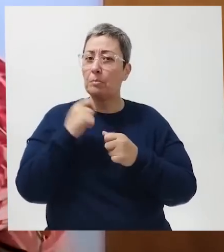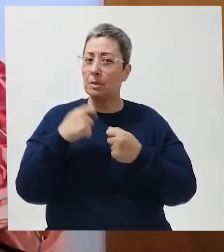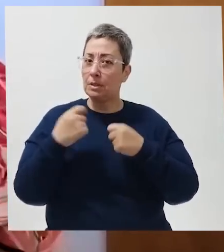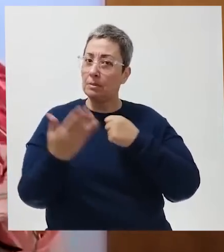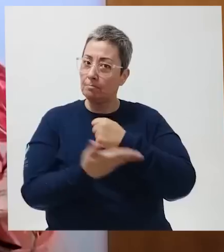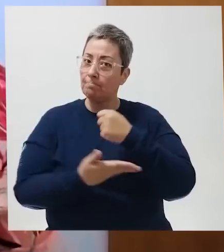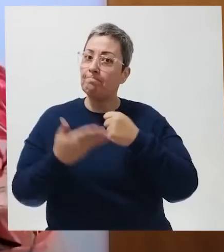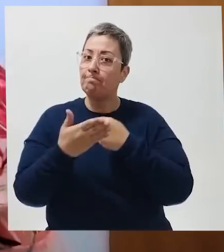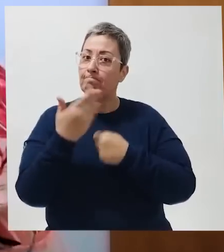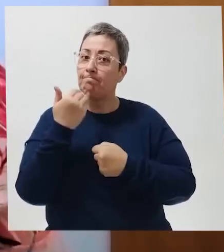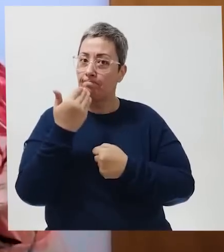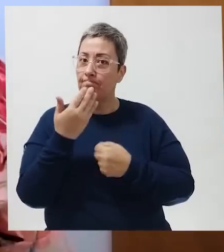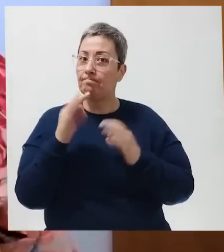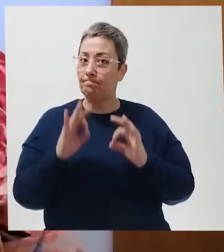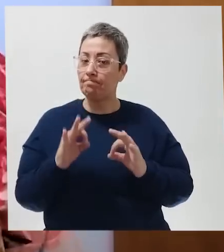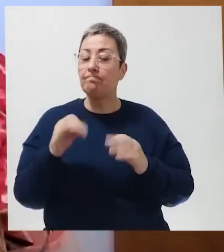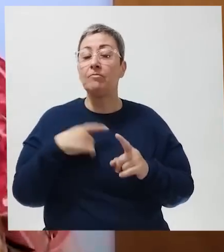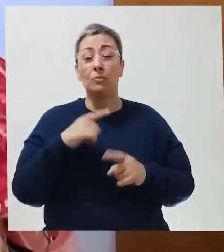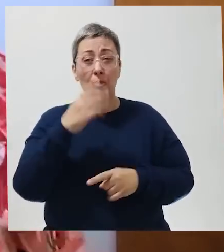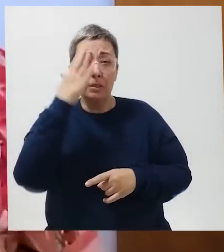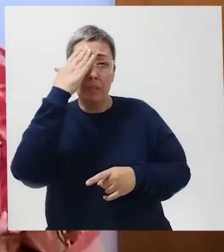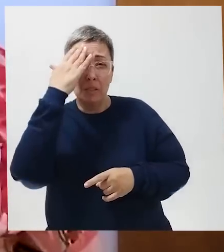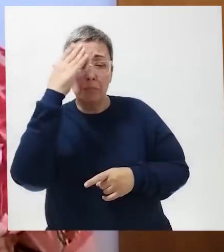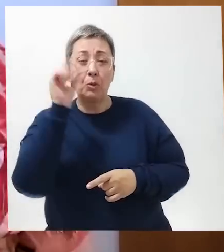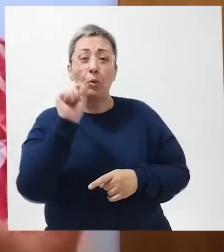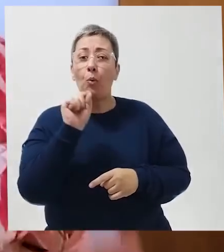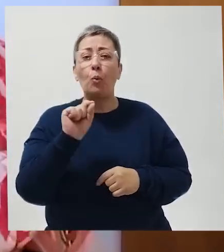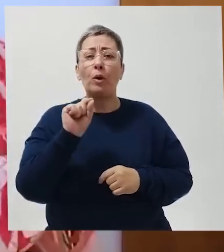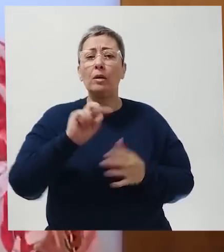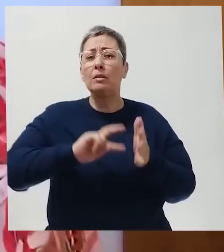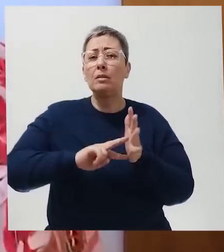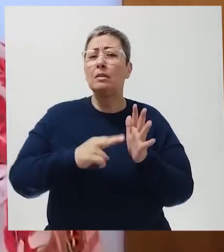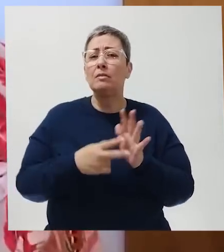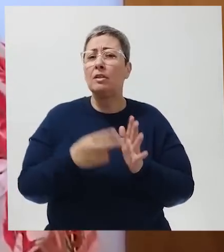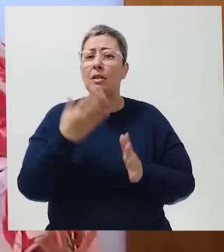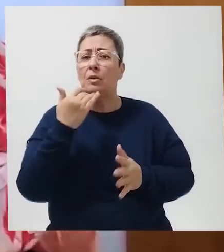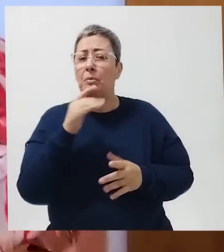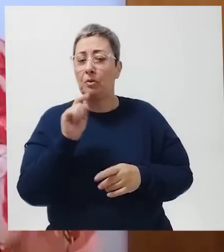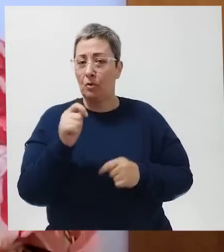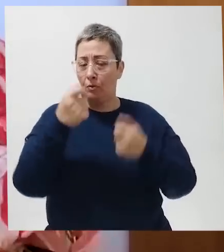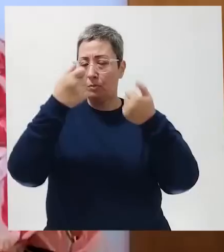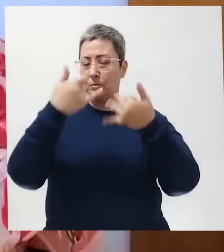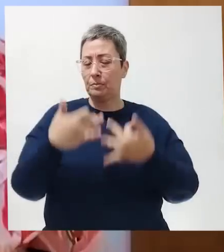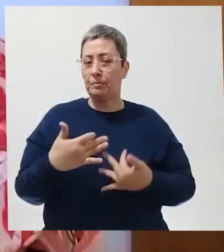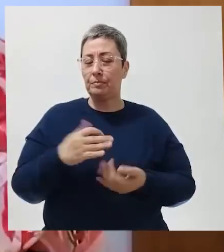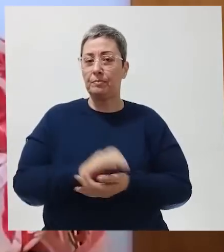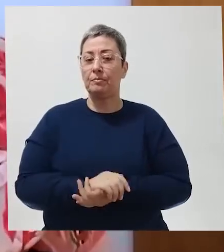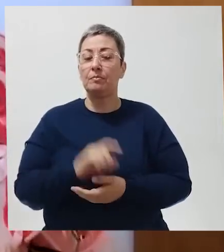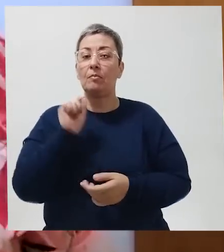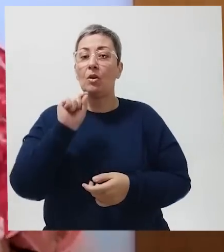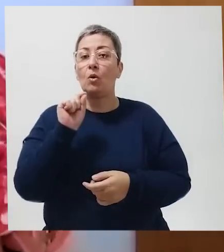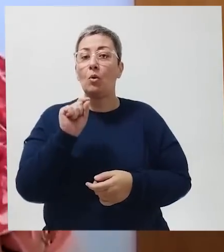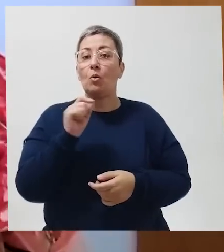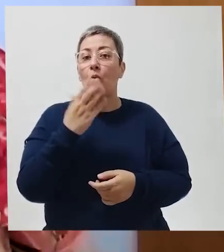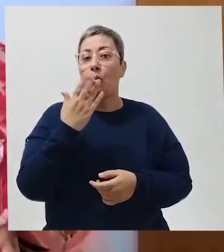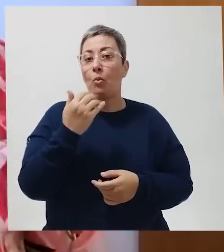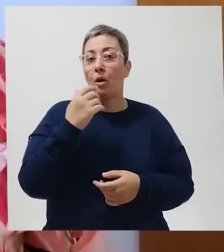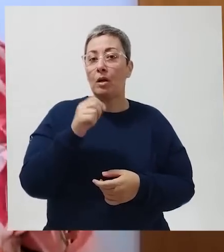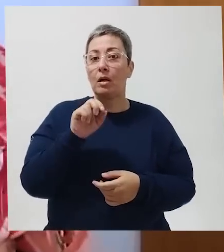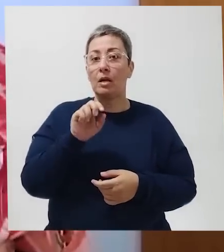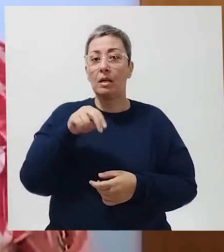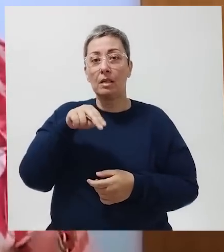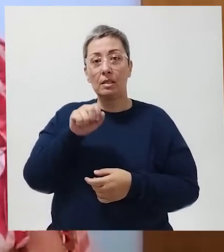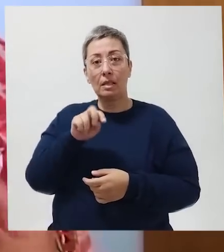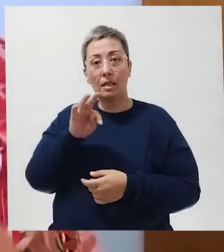base da nossa alimentação? E você sabe o que são esses alimentos? Eu vou explicar para vocês. Os alimentos